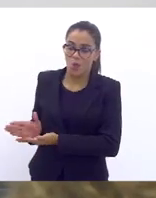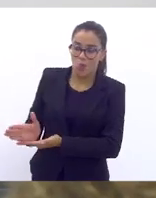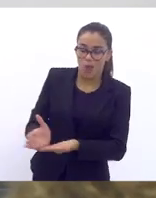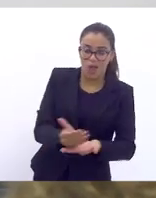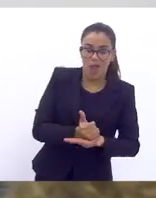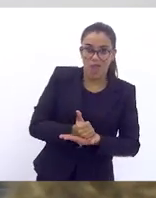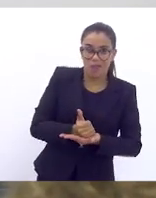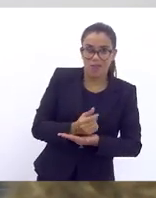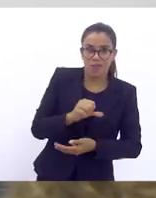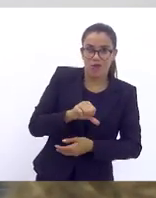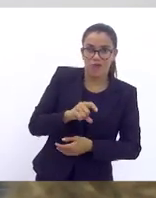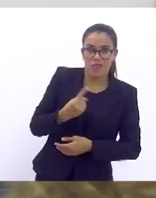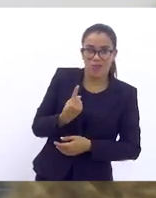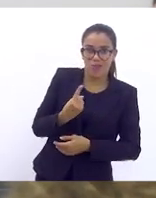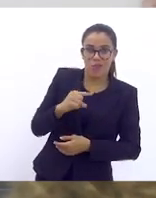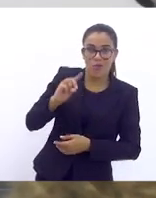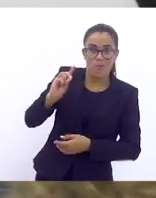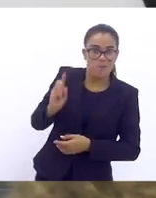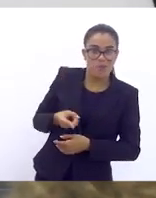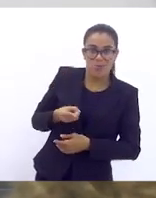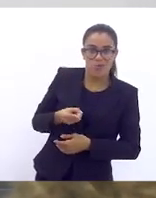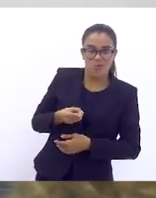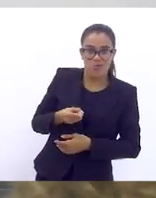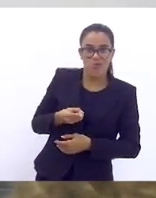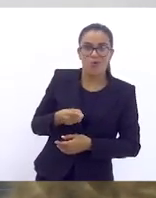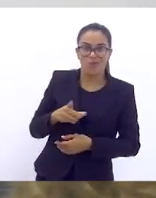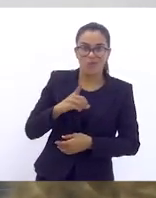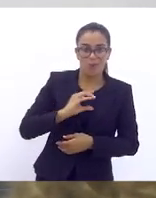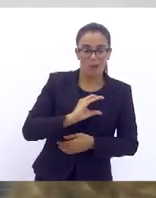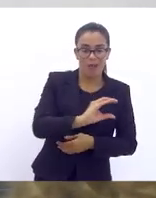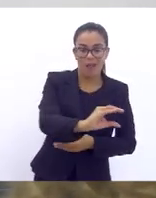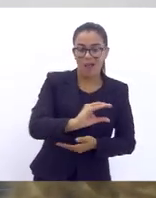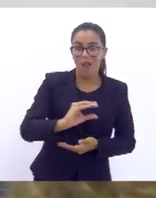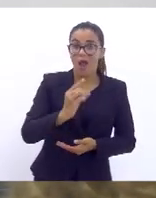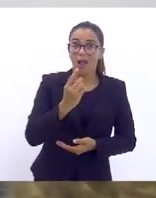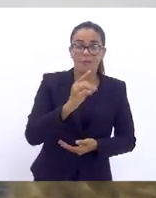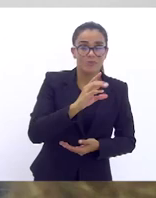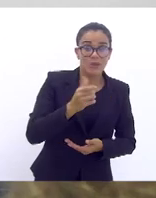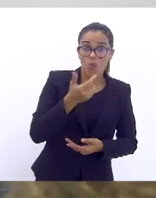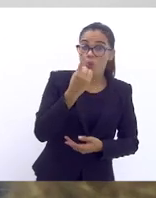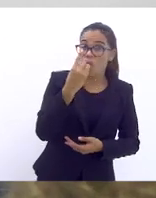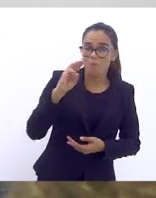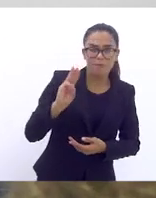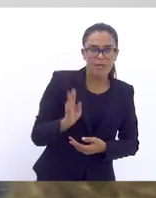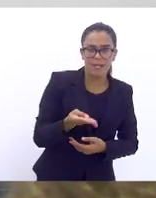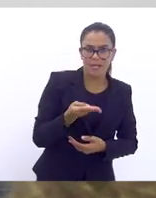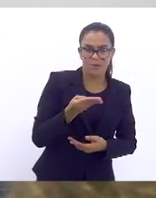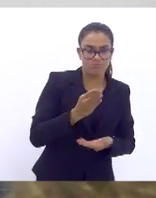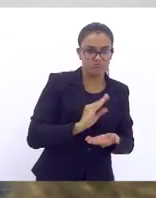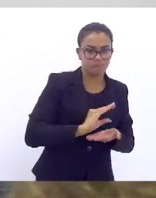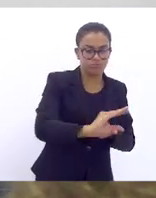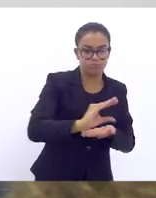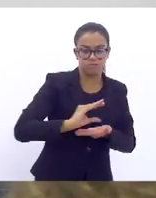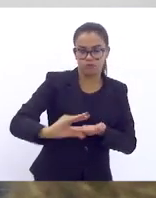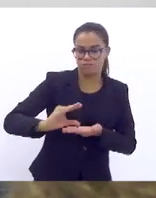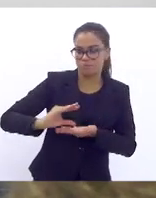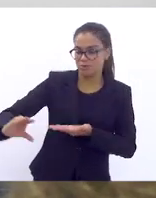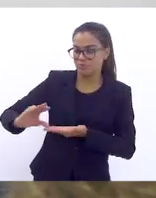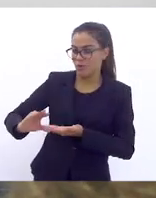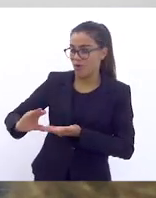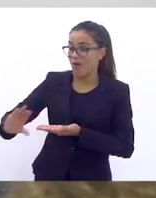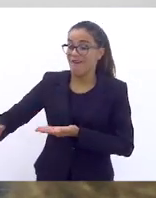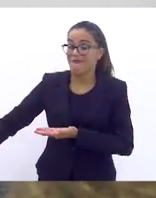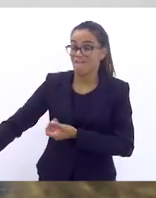91 mil reais significa que para cada um bilhão investido a gente tem